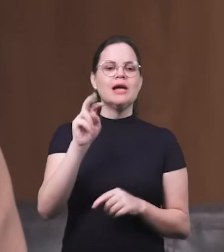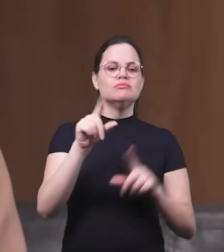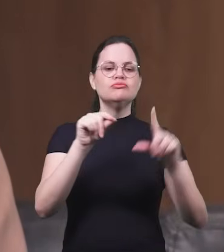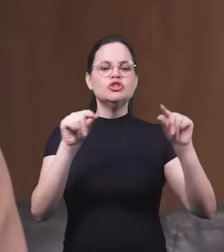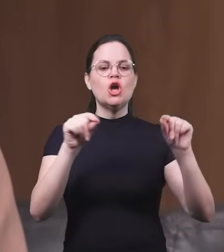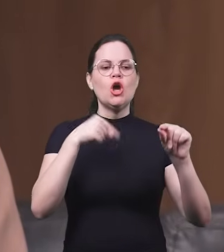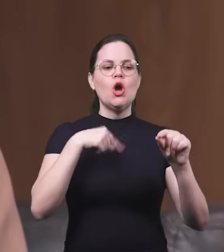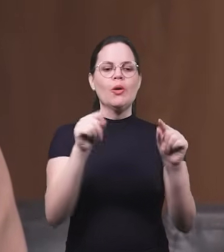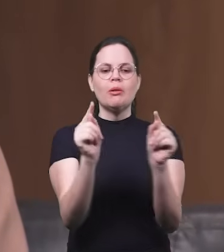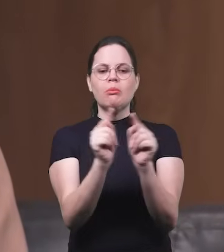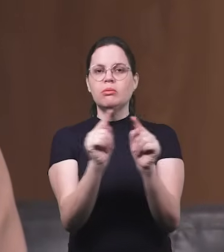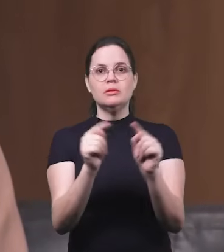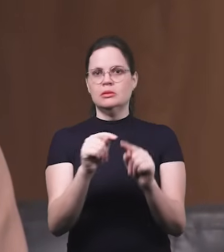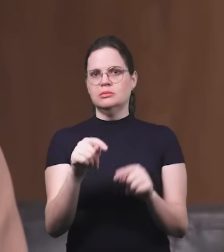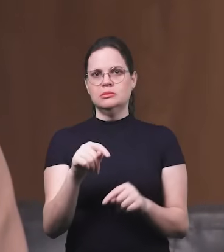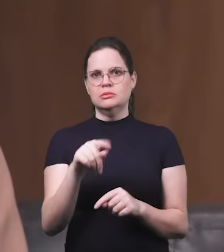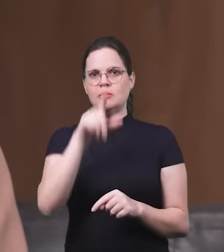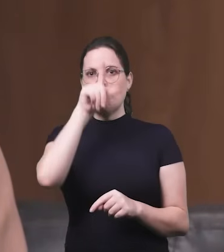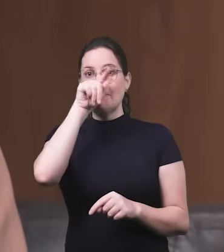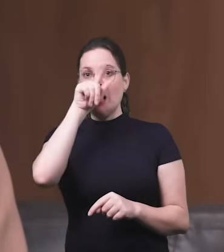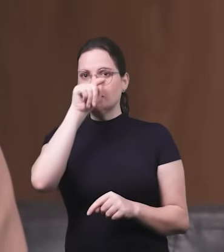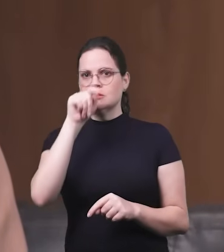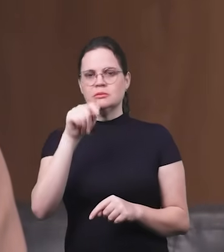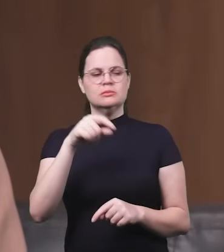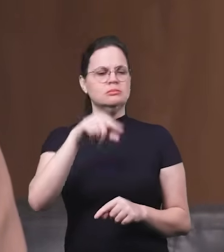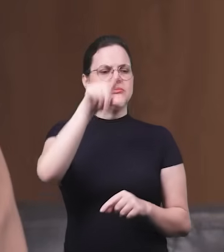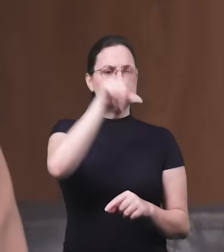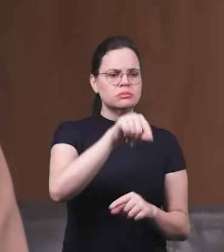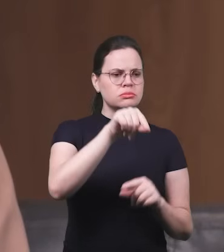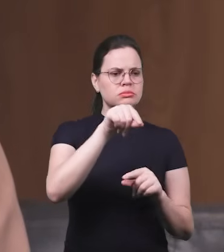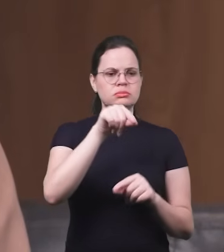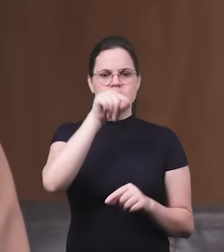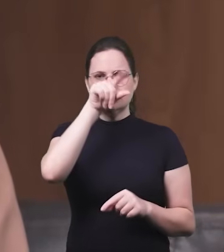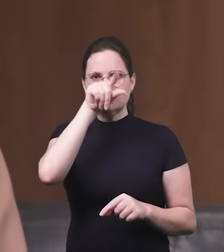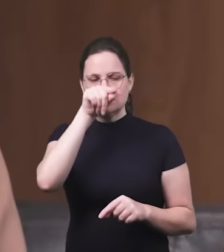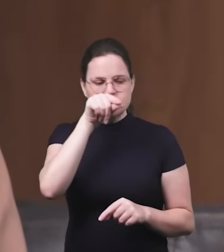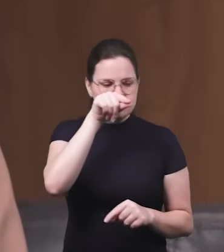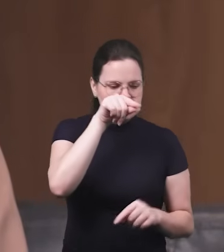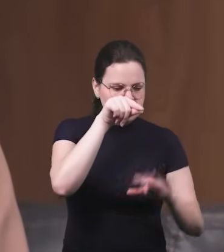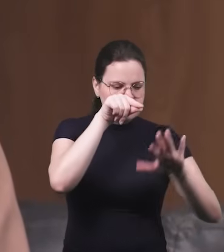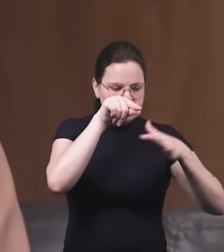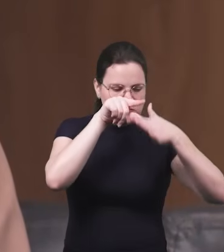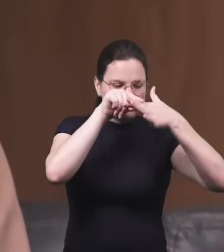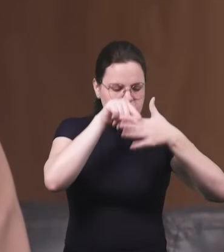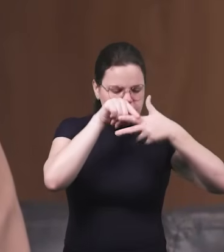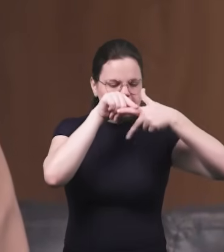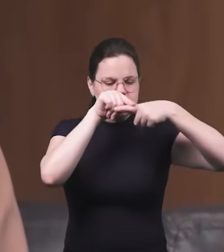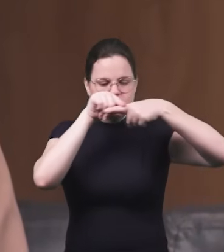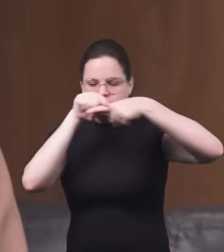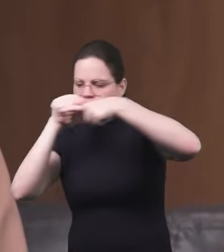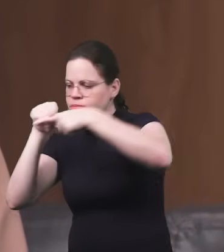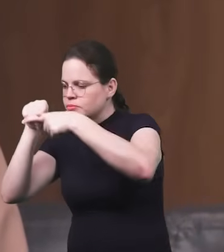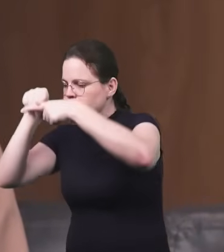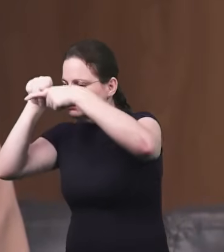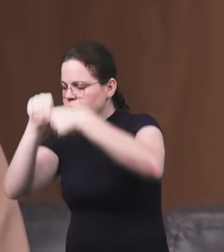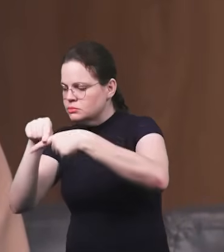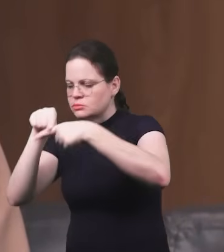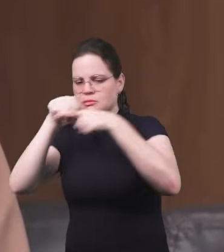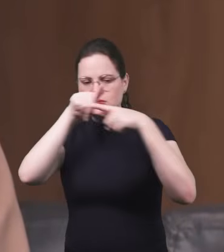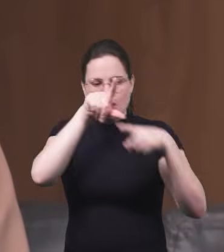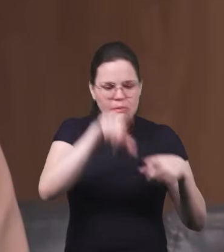aqui, desse tamanho, dessa medida. Não. Eles pegam e vão se adaptando ou colocando os gravetos de forma que